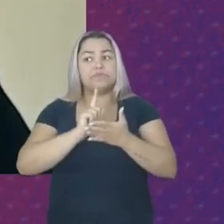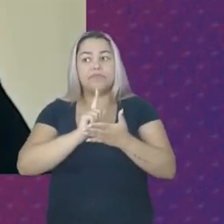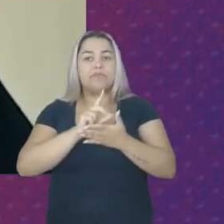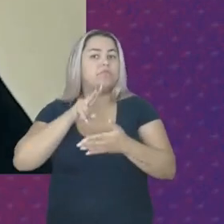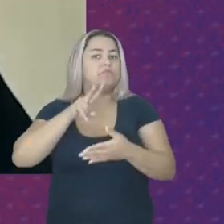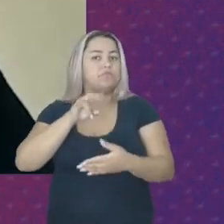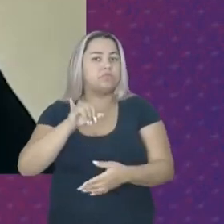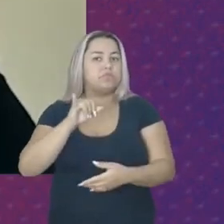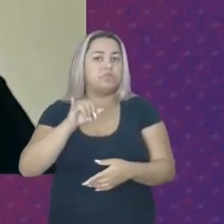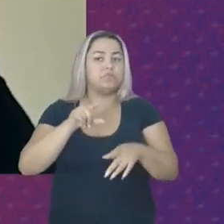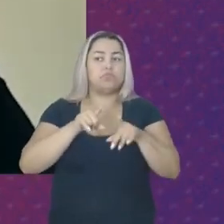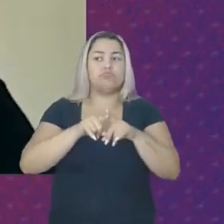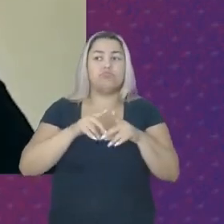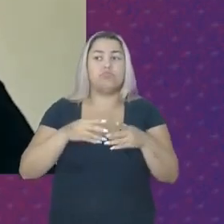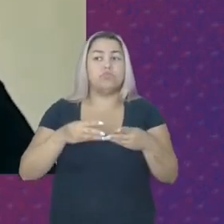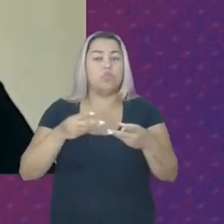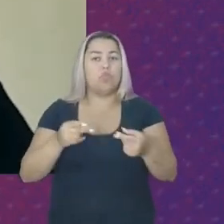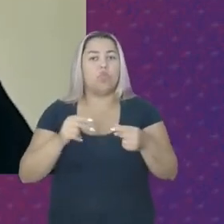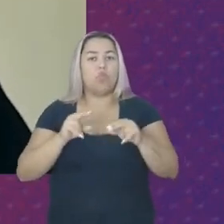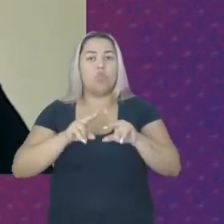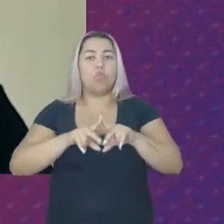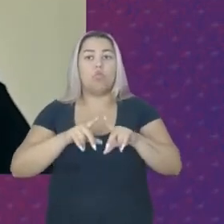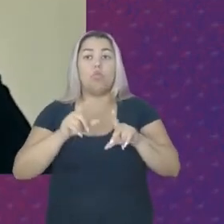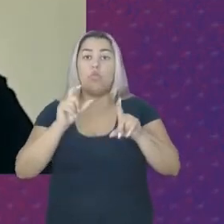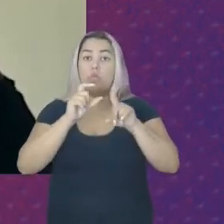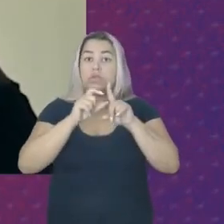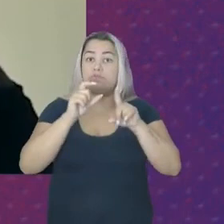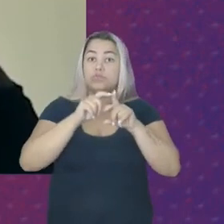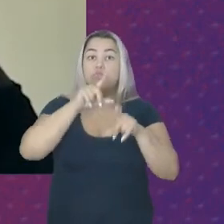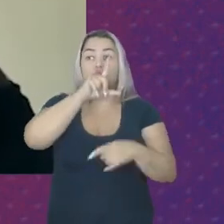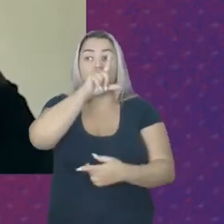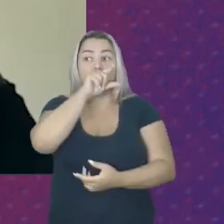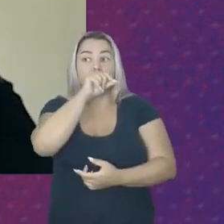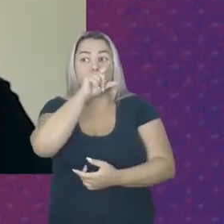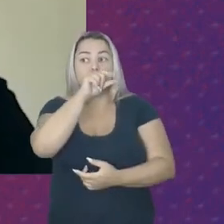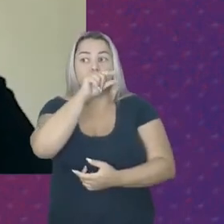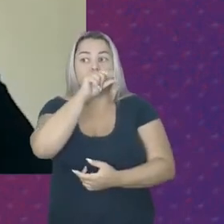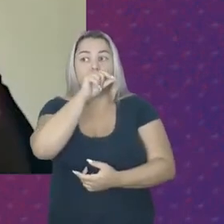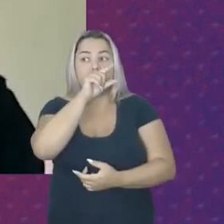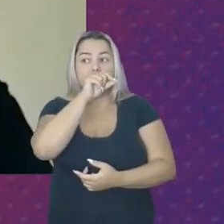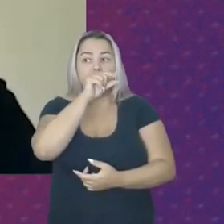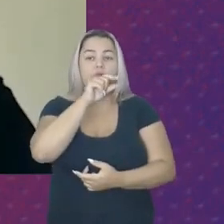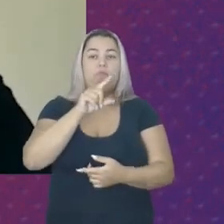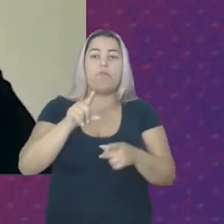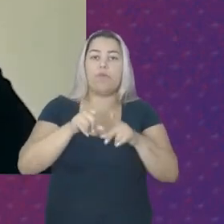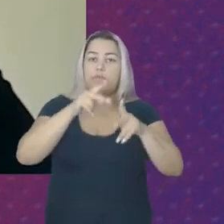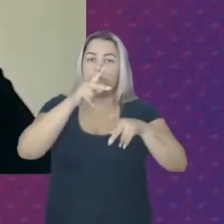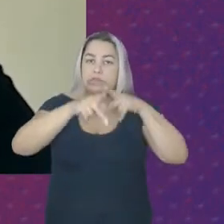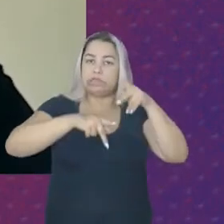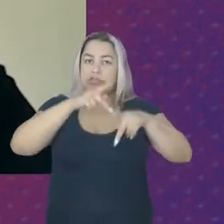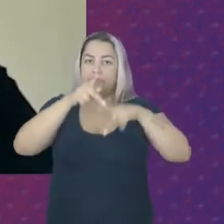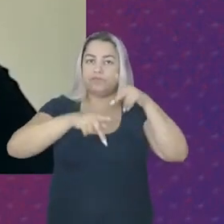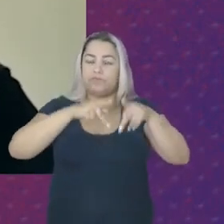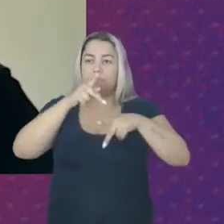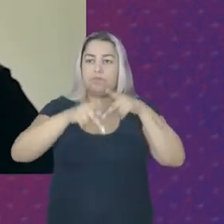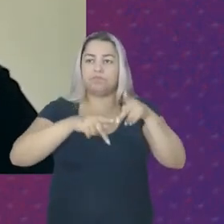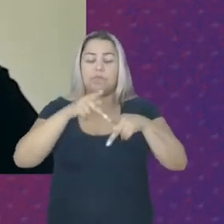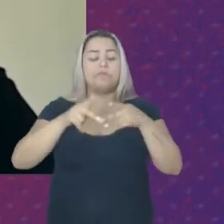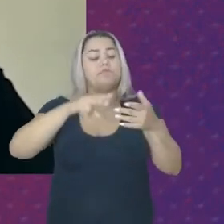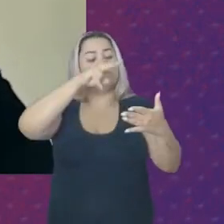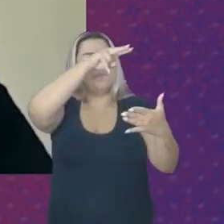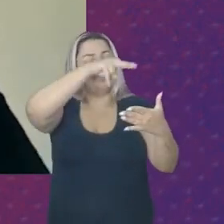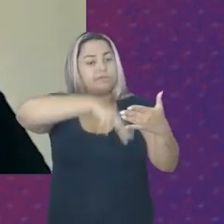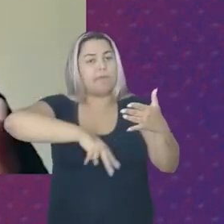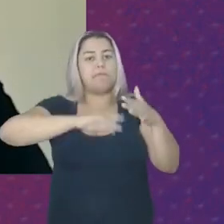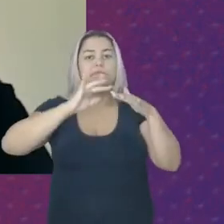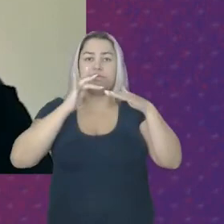fala também de quantos caracteres a gente tiver no Twitter, ou quanto essas pessoas hoje, a população, se dedica a ler um texto nas